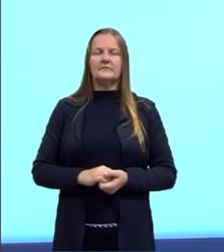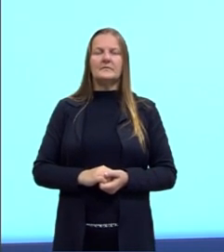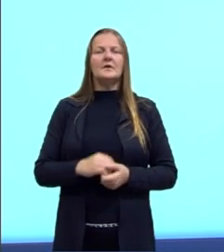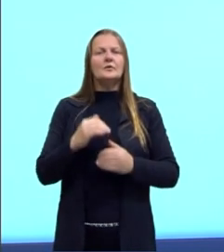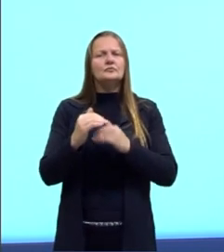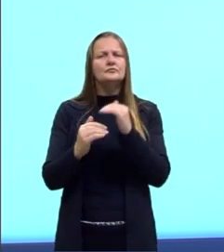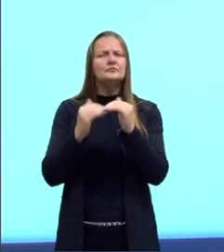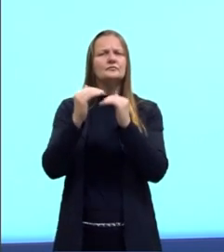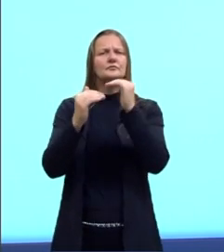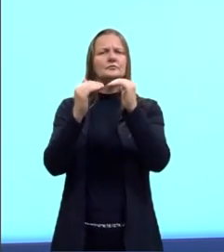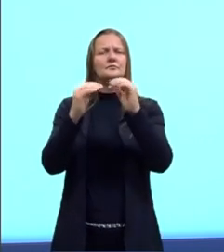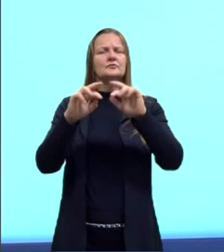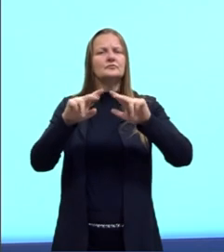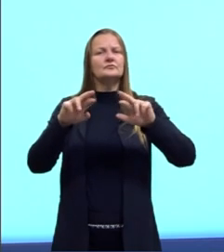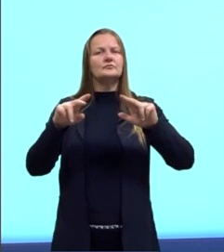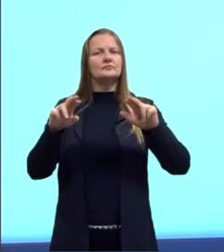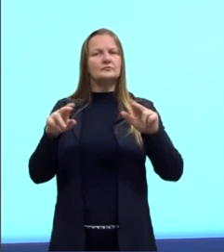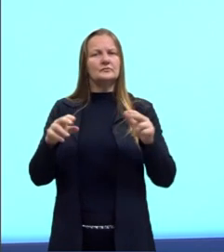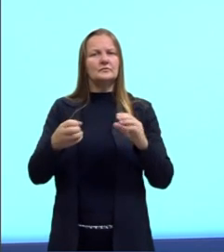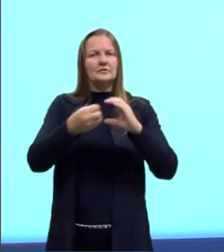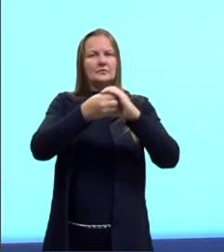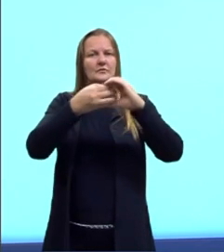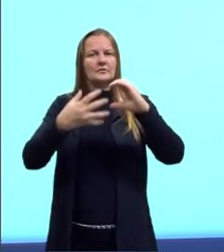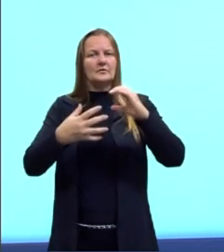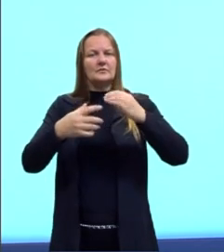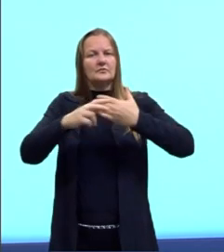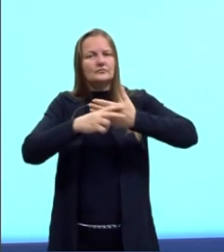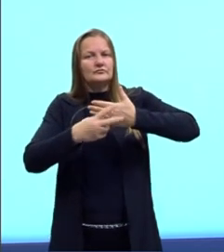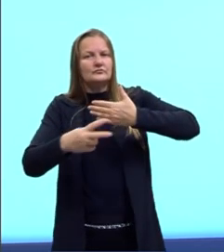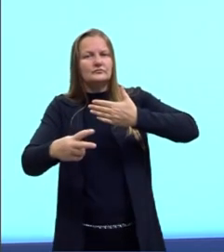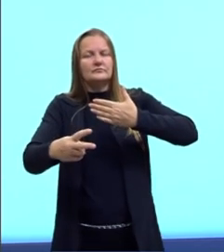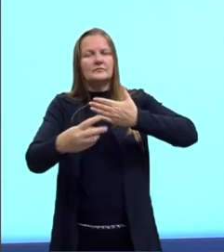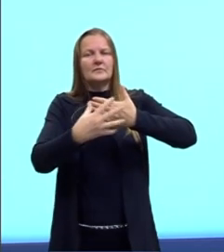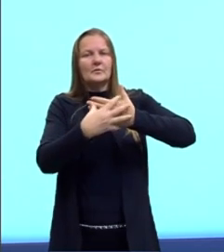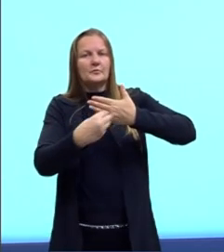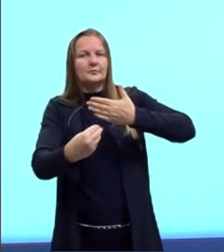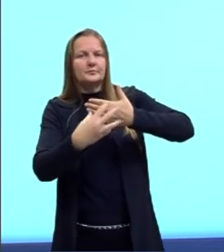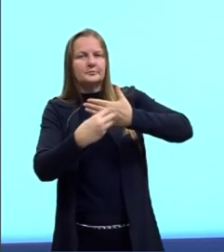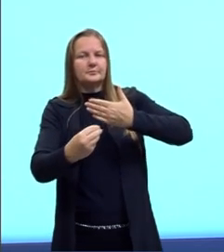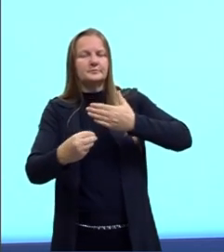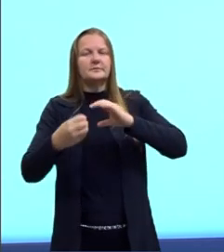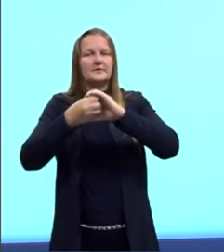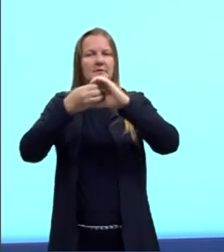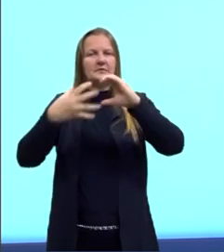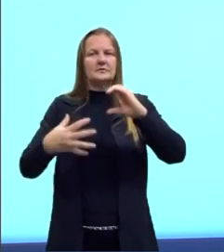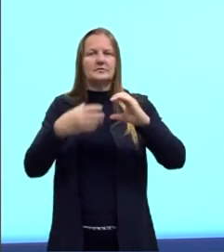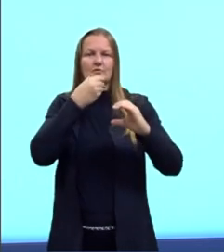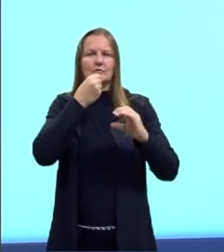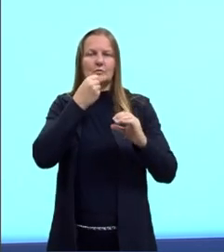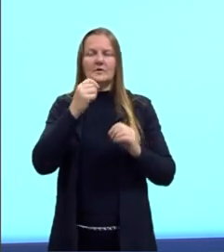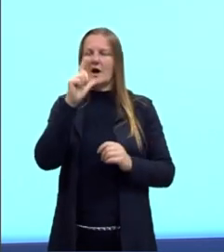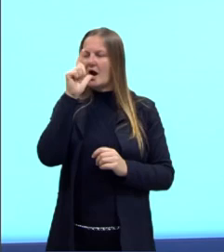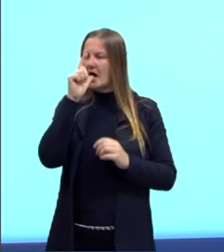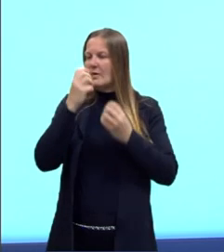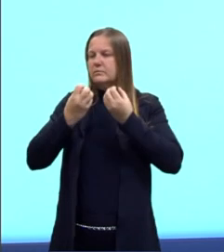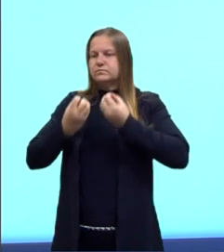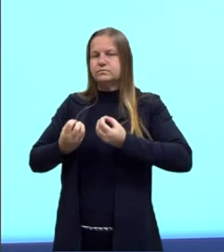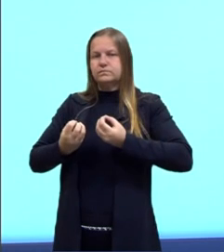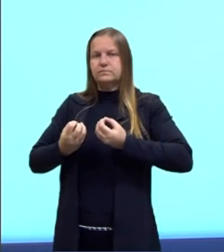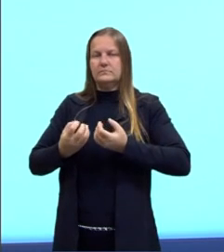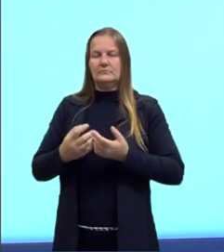desenvolvido as características sexuais secundárias né E também a sexuais masculinas que são os órgãos essa